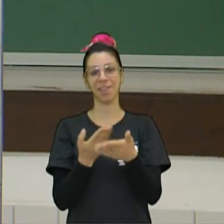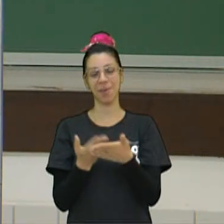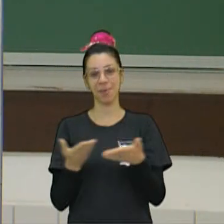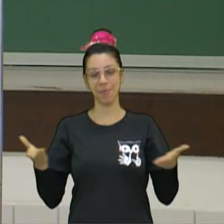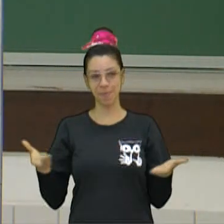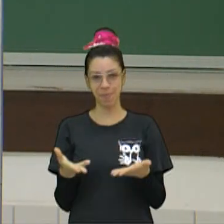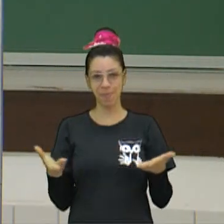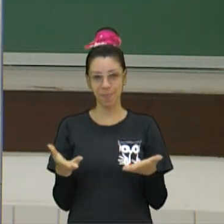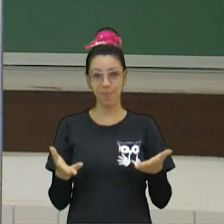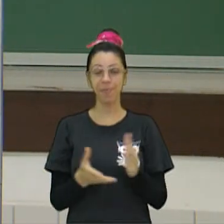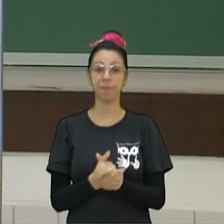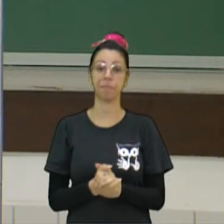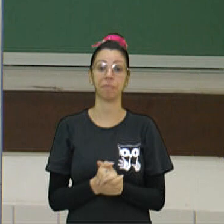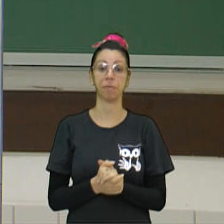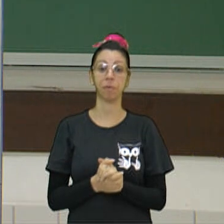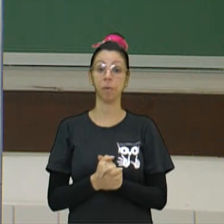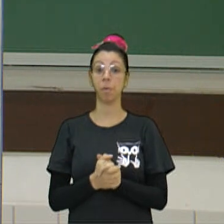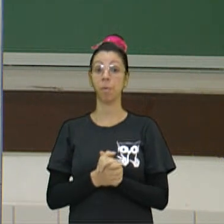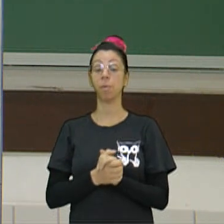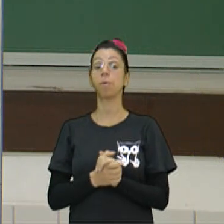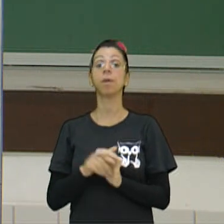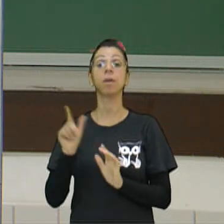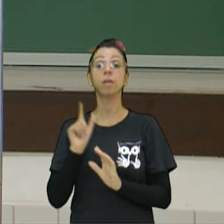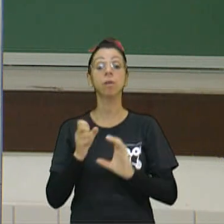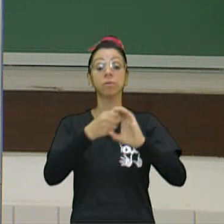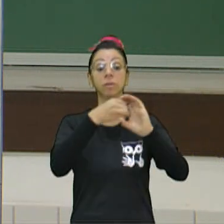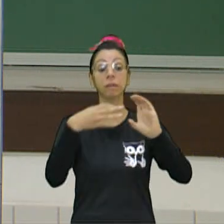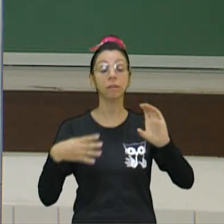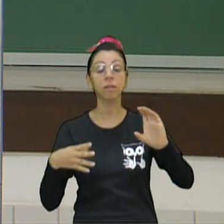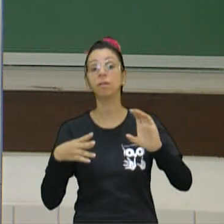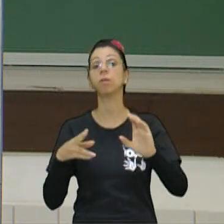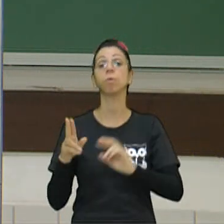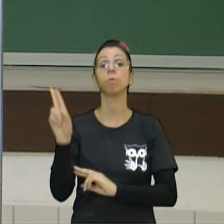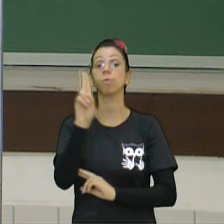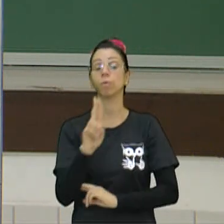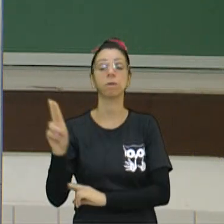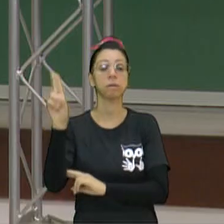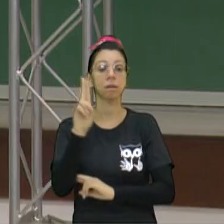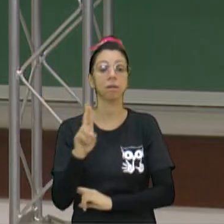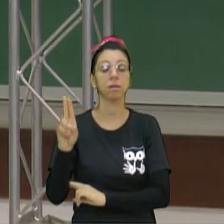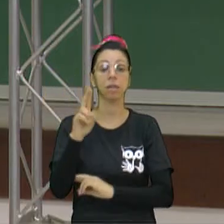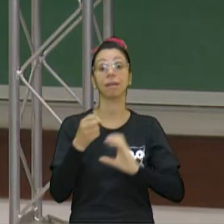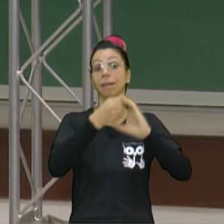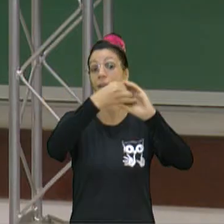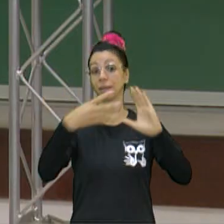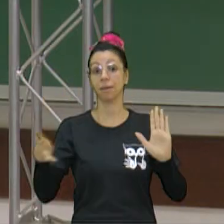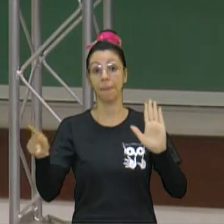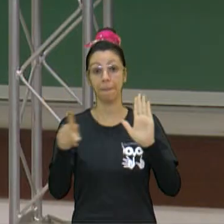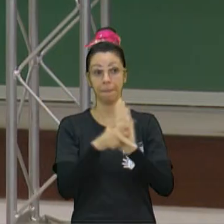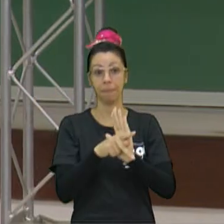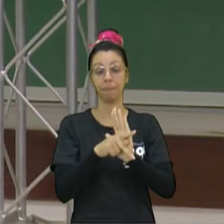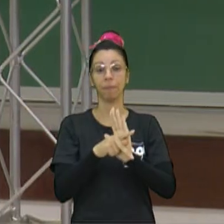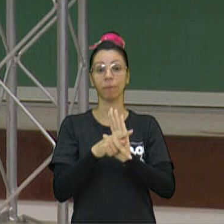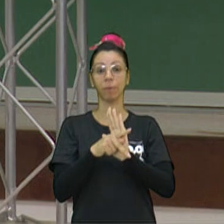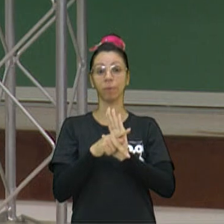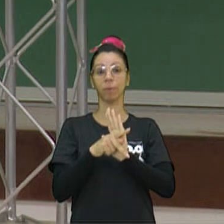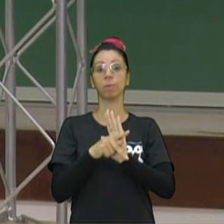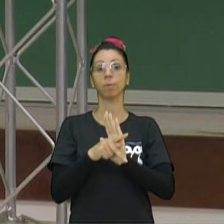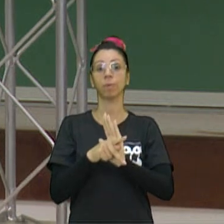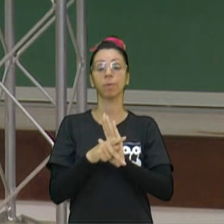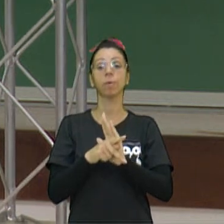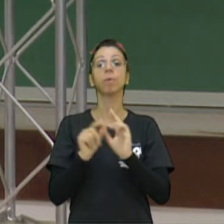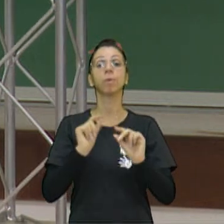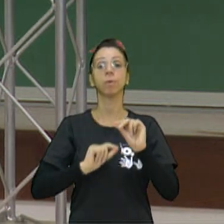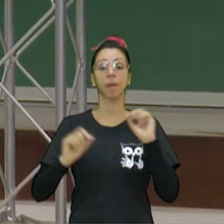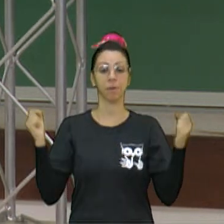dos implementos, um dos equipamentos utilizado bastante, é bastante característico da